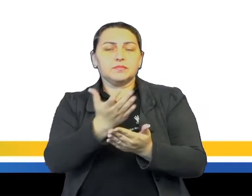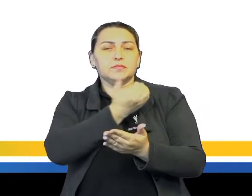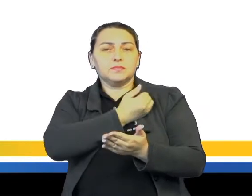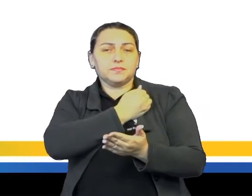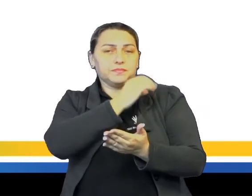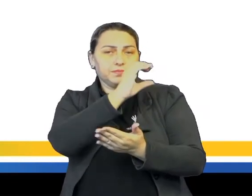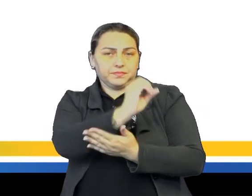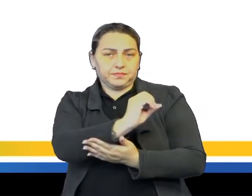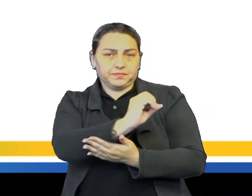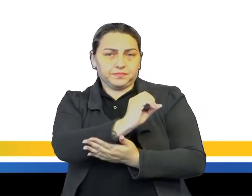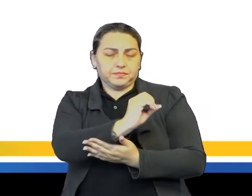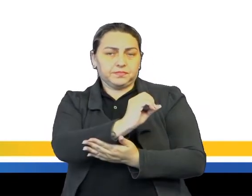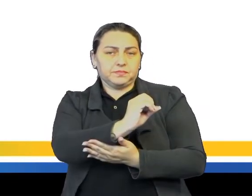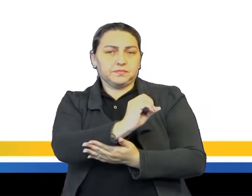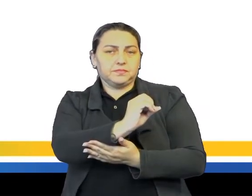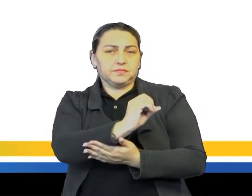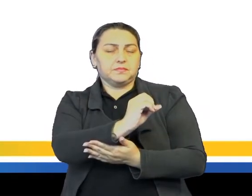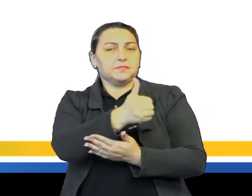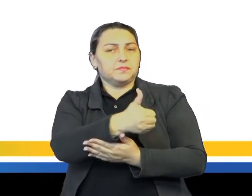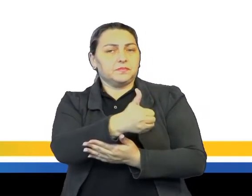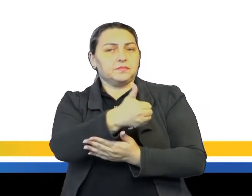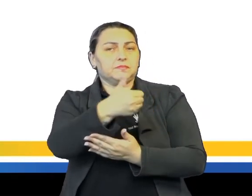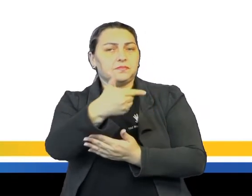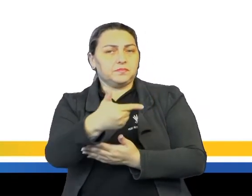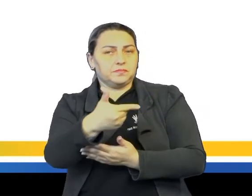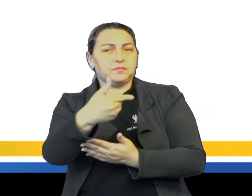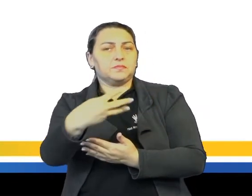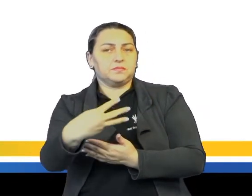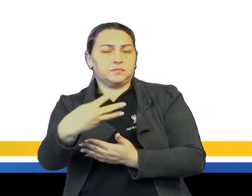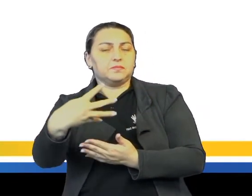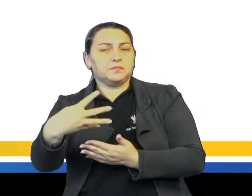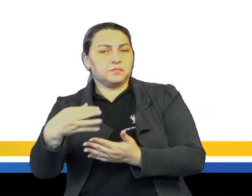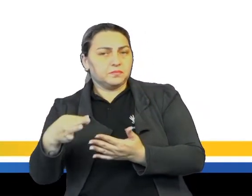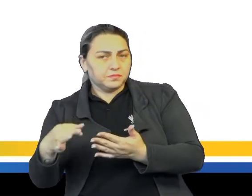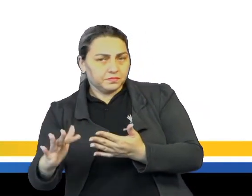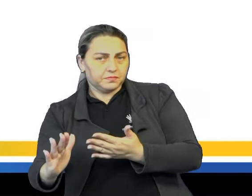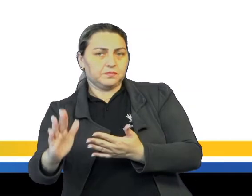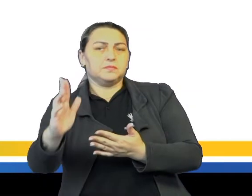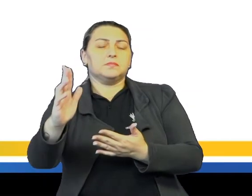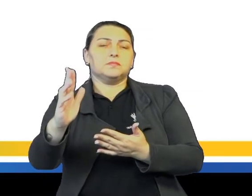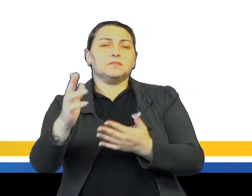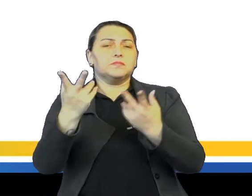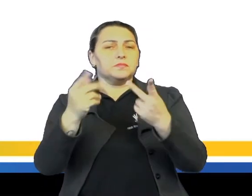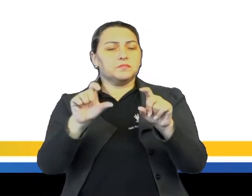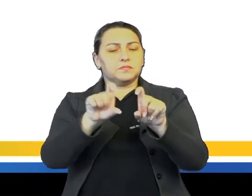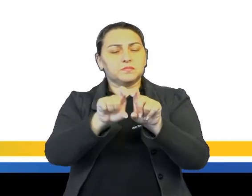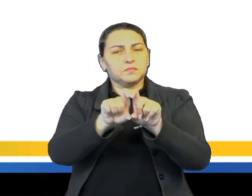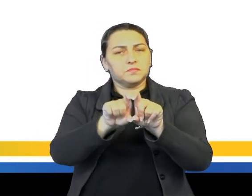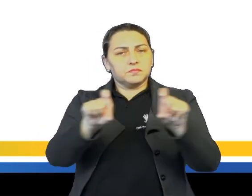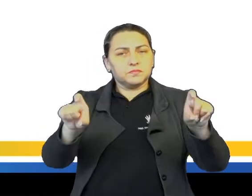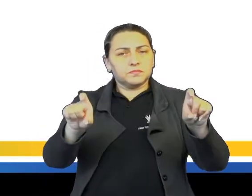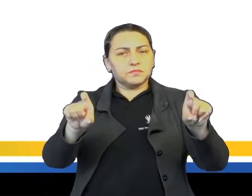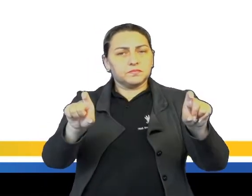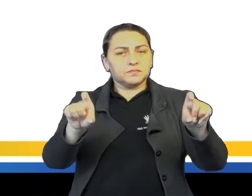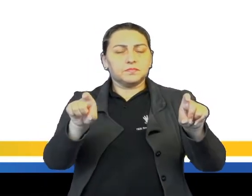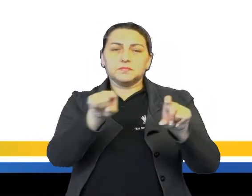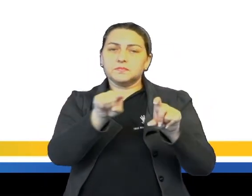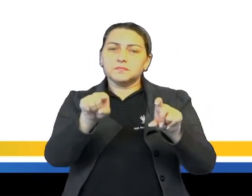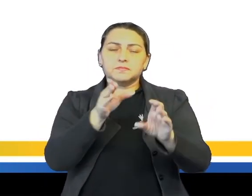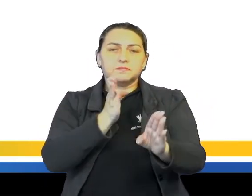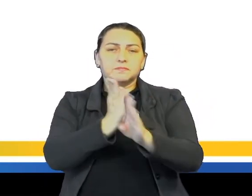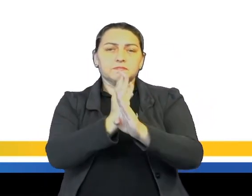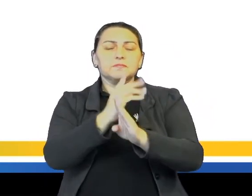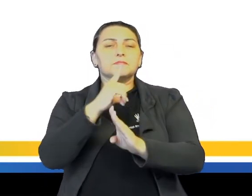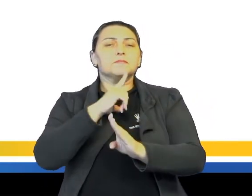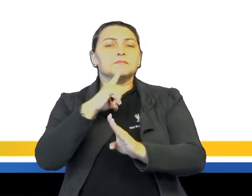algarismo 0, e aí vai colocando 1, 2, 3, que nem uma régua. E aí você